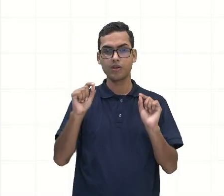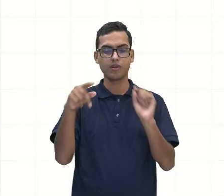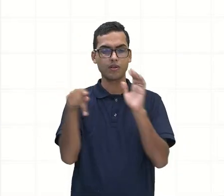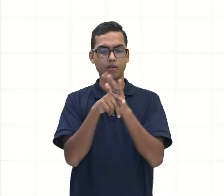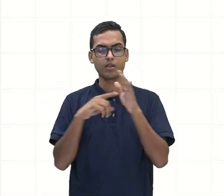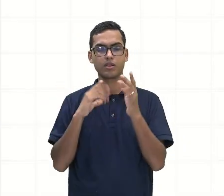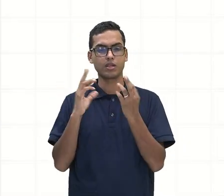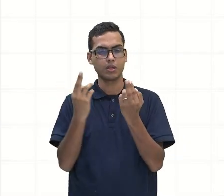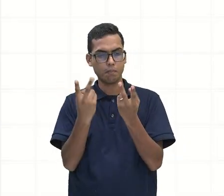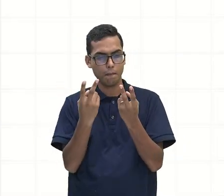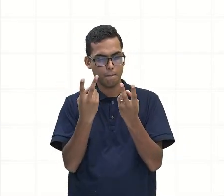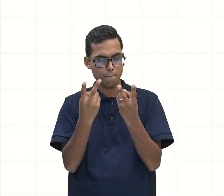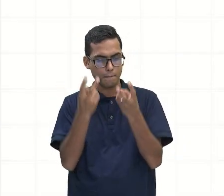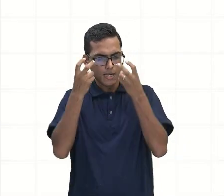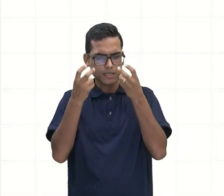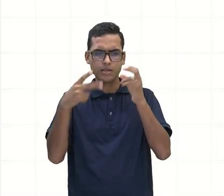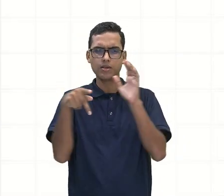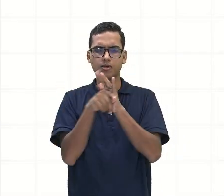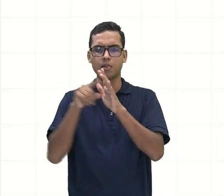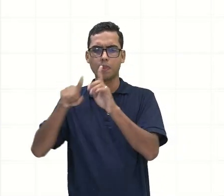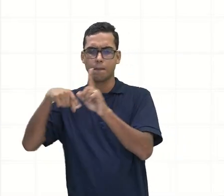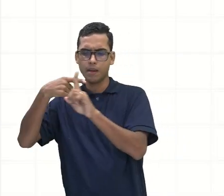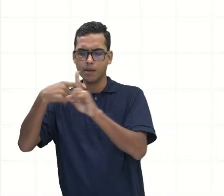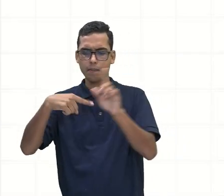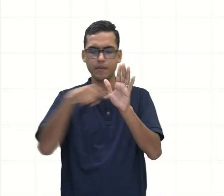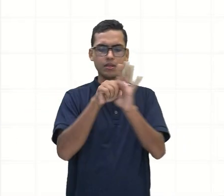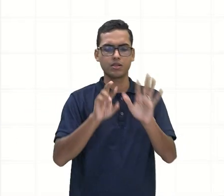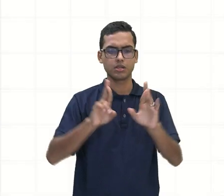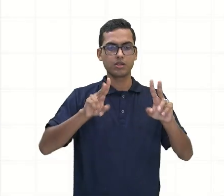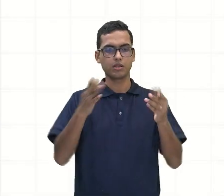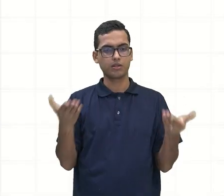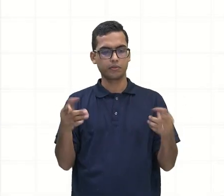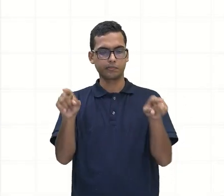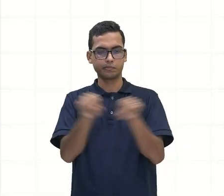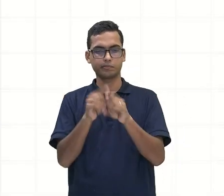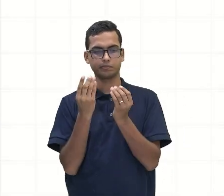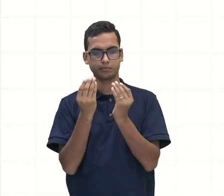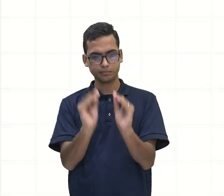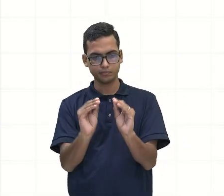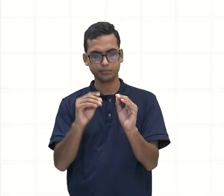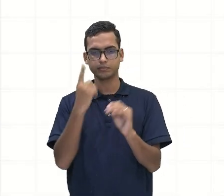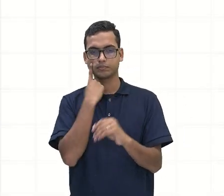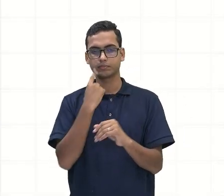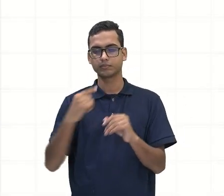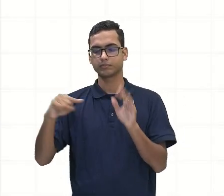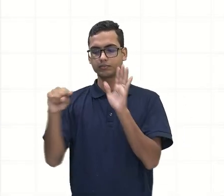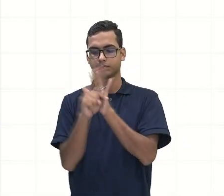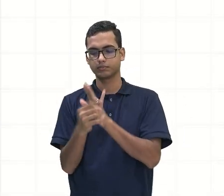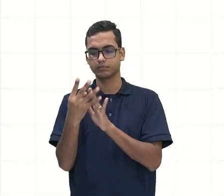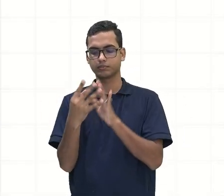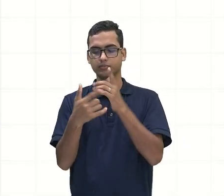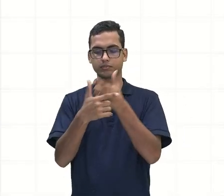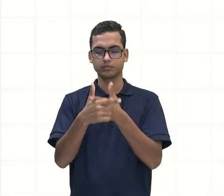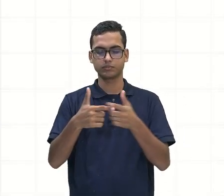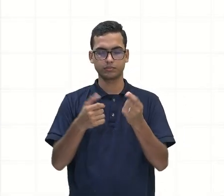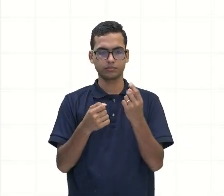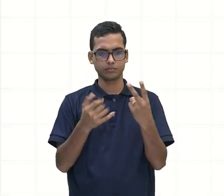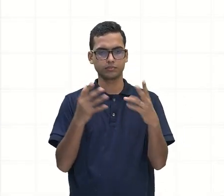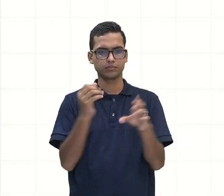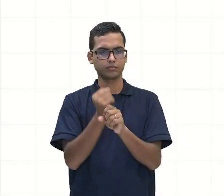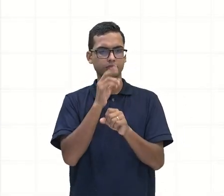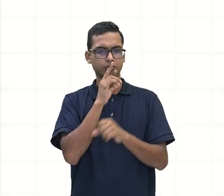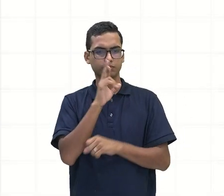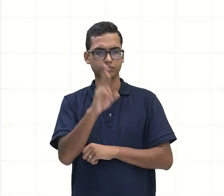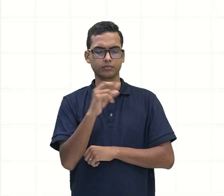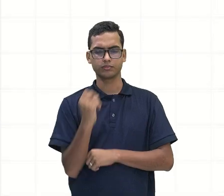Então, vai ficar negativo. 4 dividido por 2 é 2. Correto. Mais. E